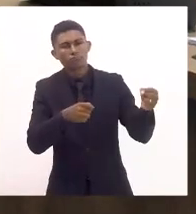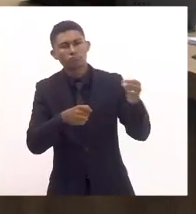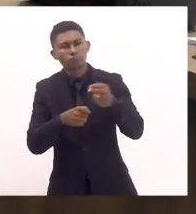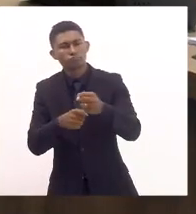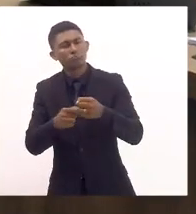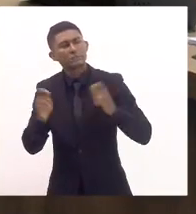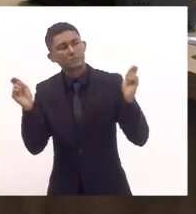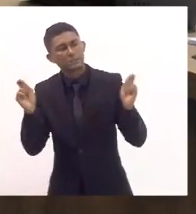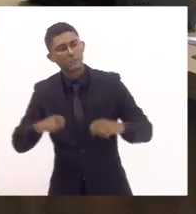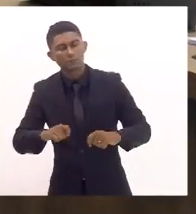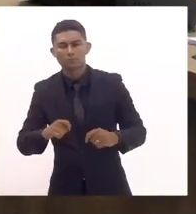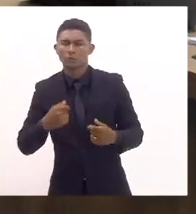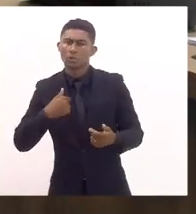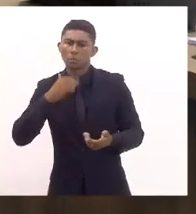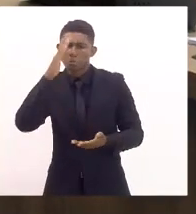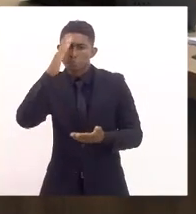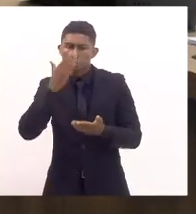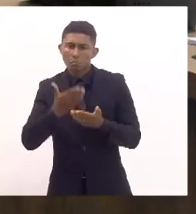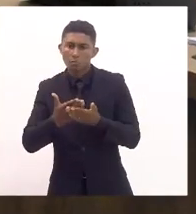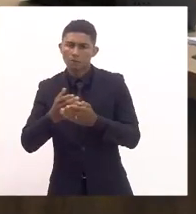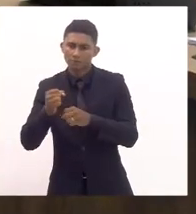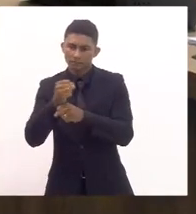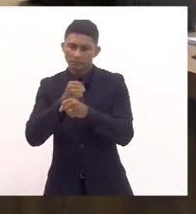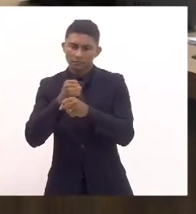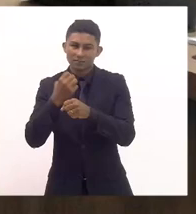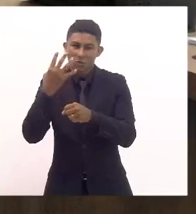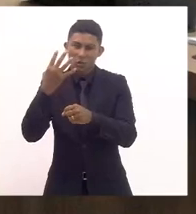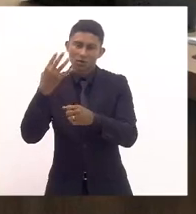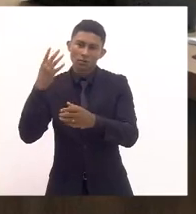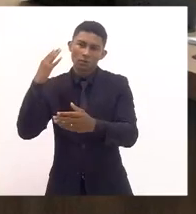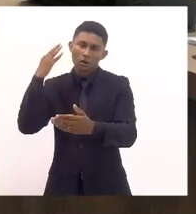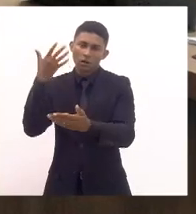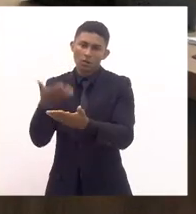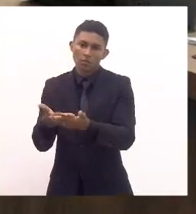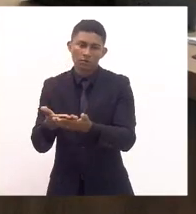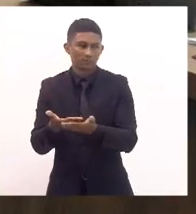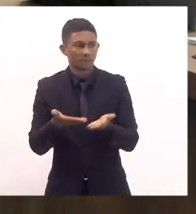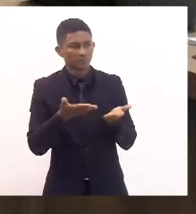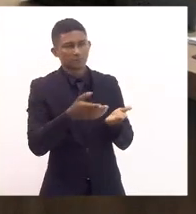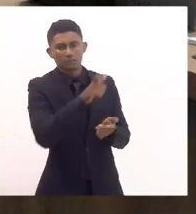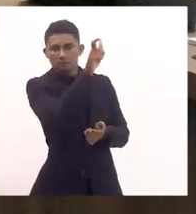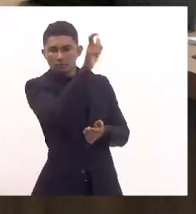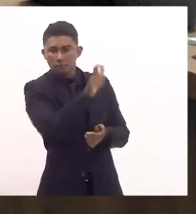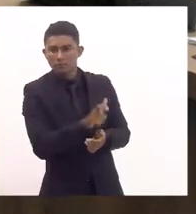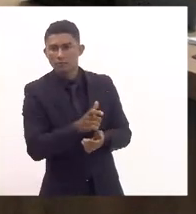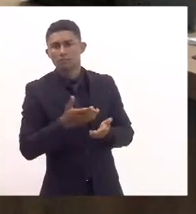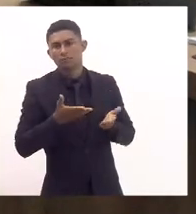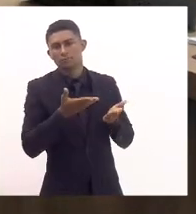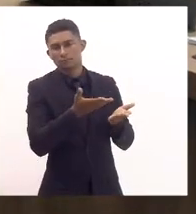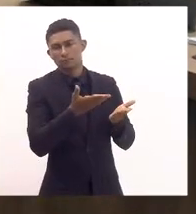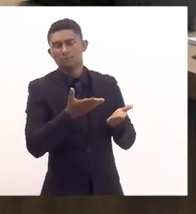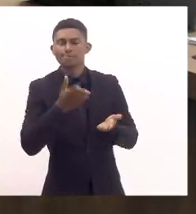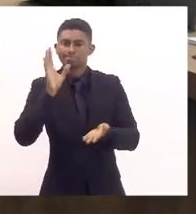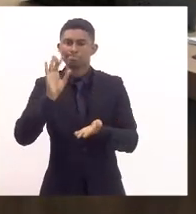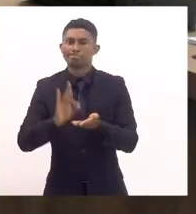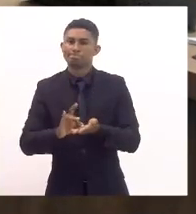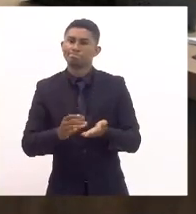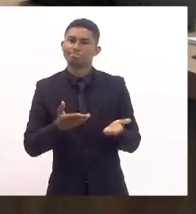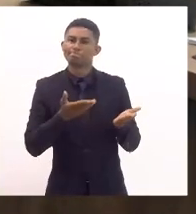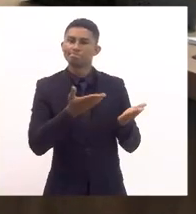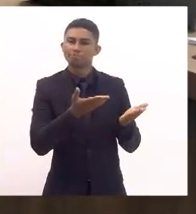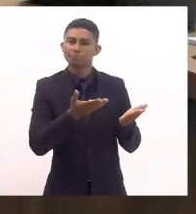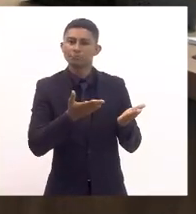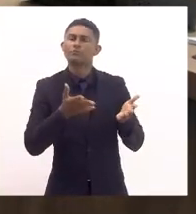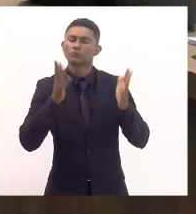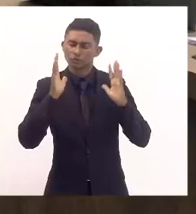espaço acredito que quatro anos depois Murilo tem a minimamente de fato